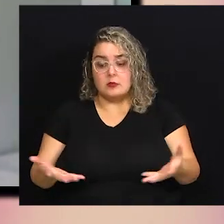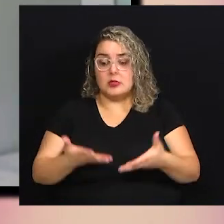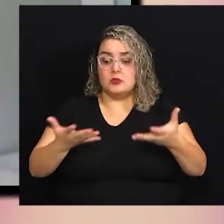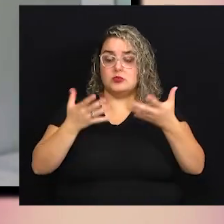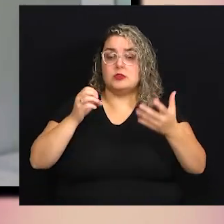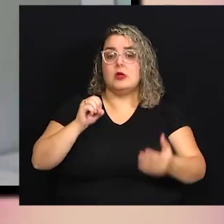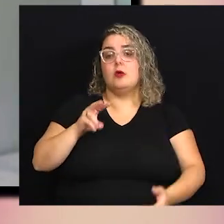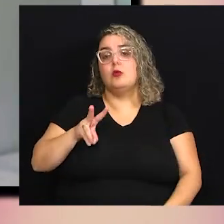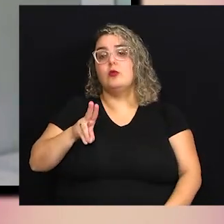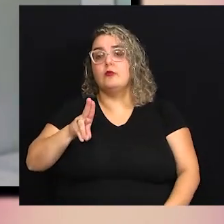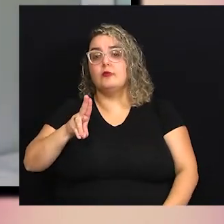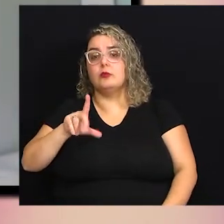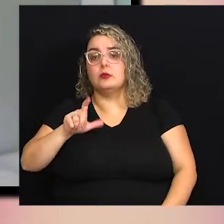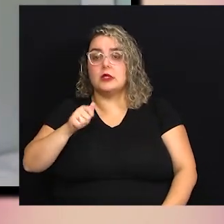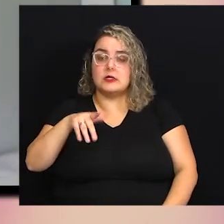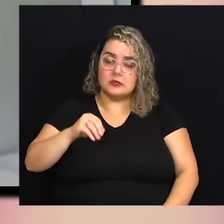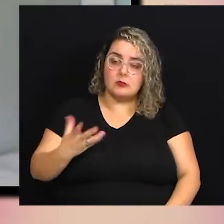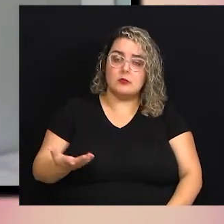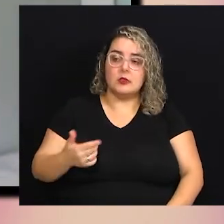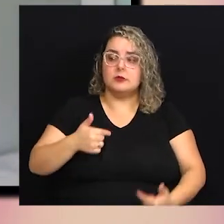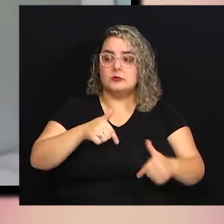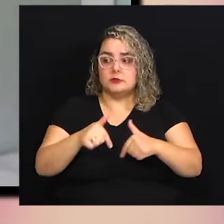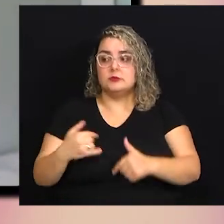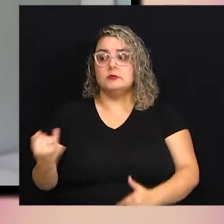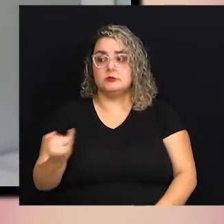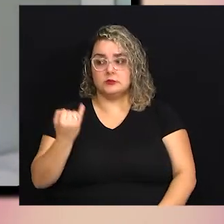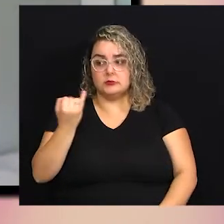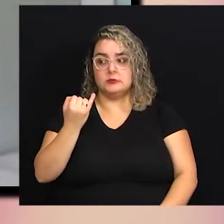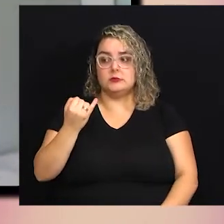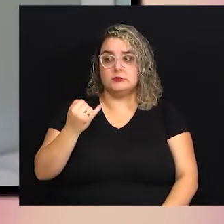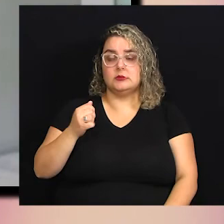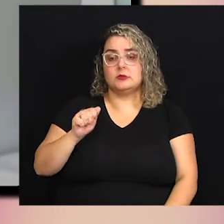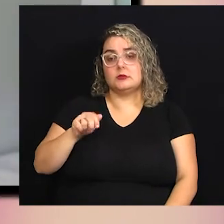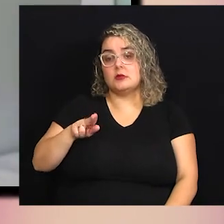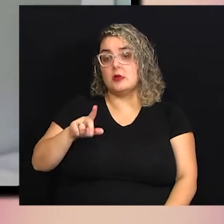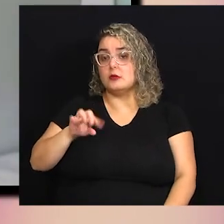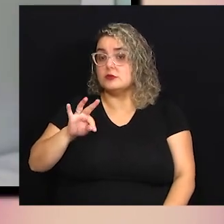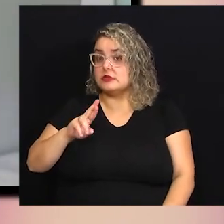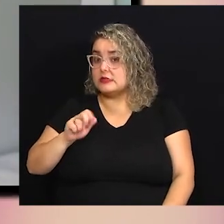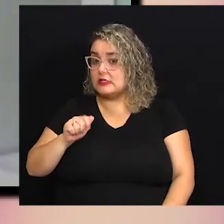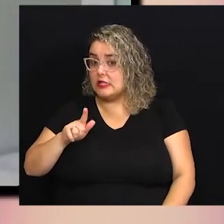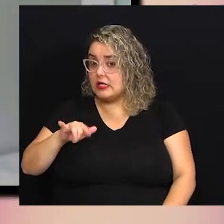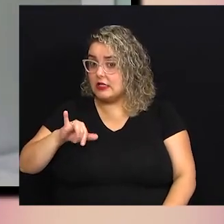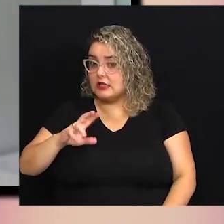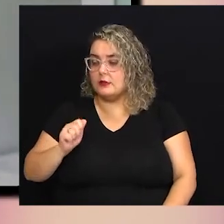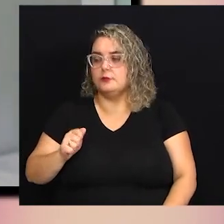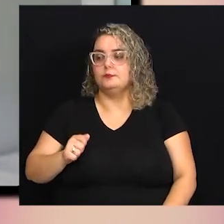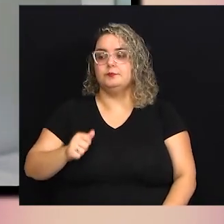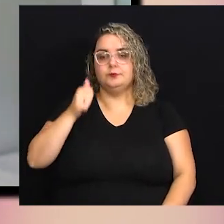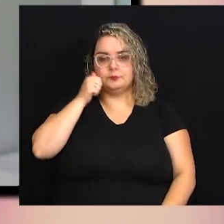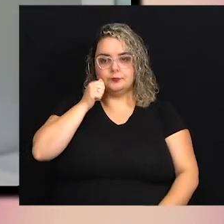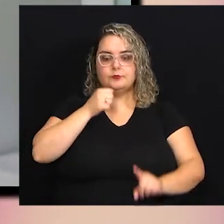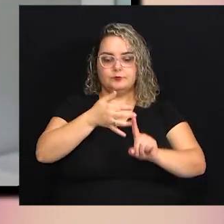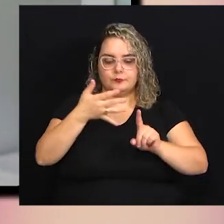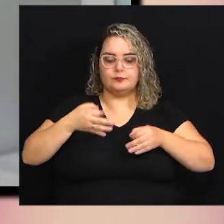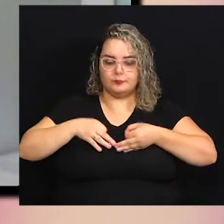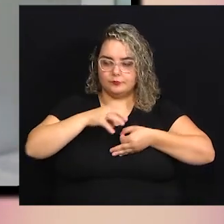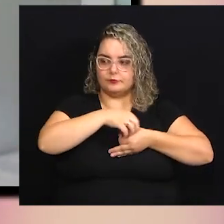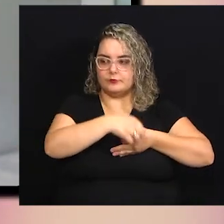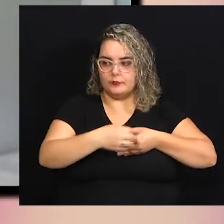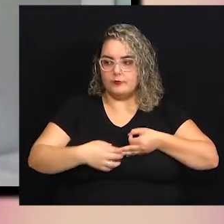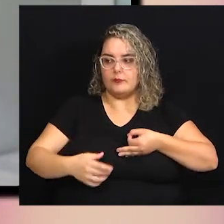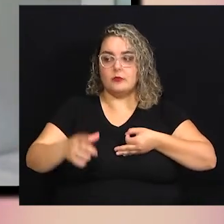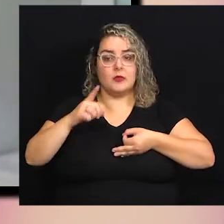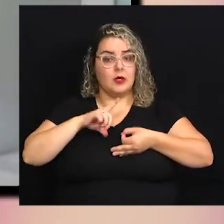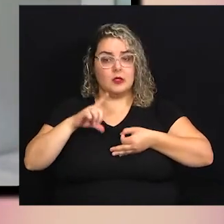para induzir a ovulação, mas tem trabalhos também, tem um trabalho interessante da Austrália, que mostrou que mulheres com síndrome de ovário policístico